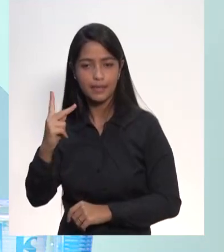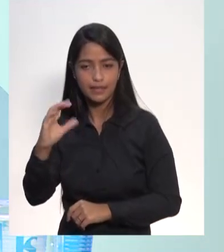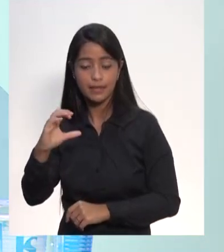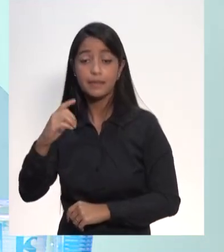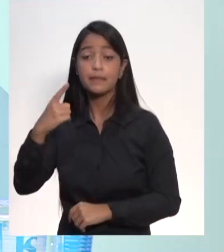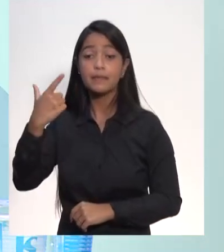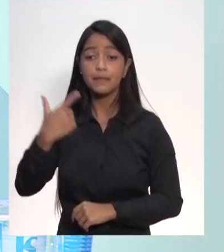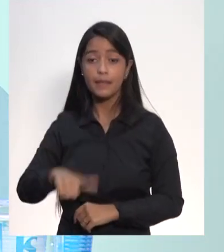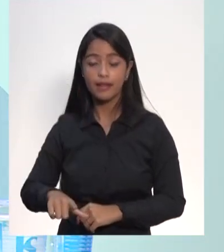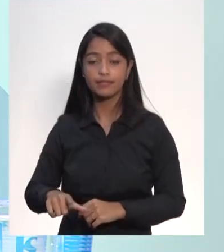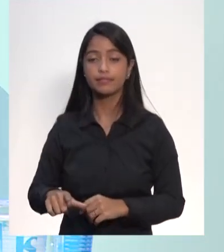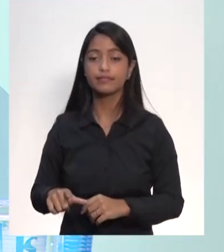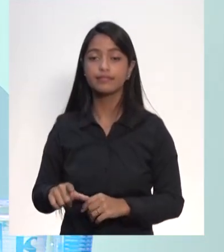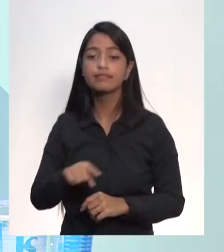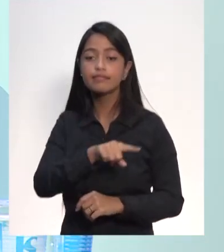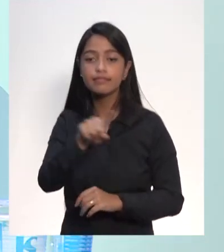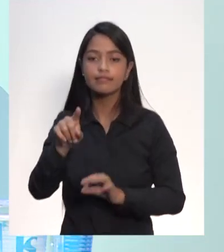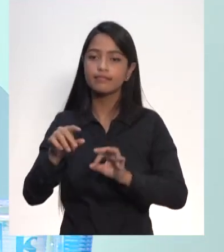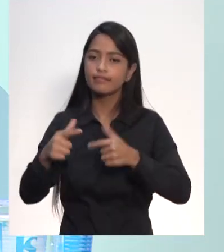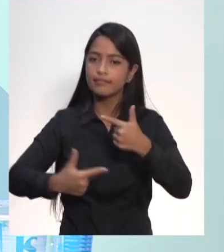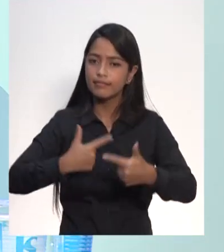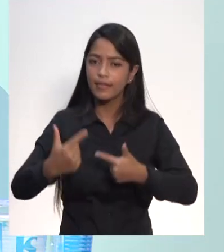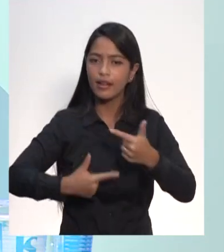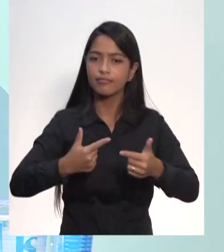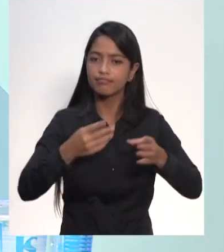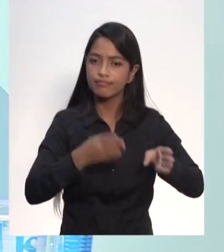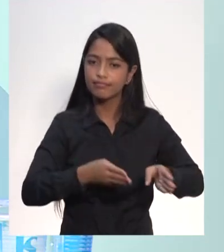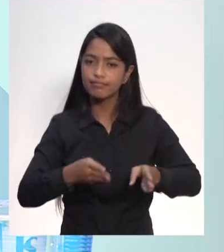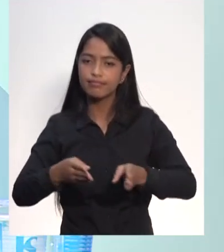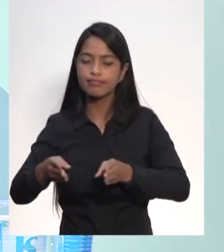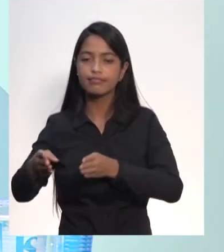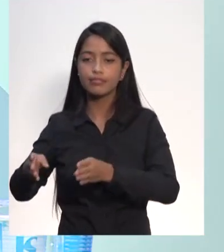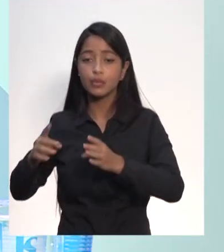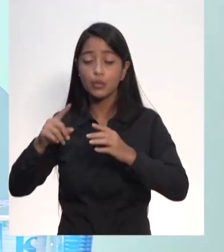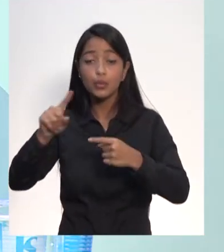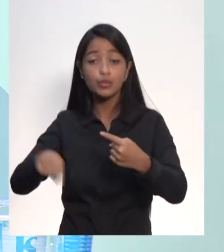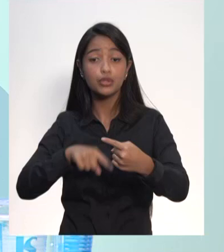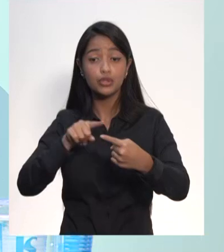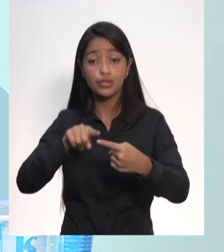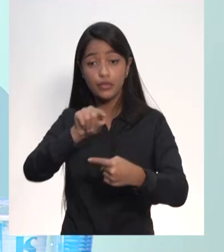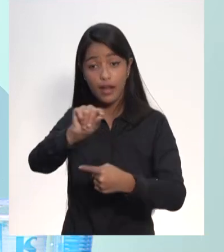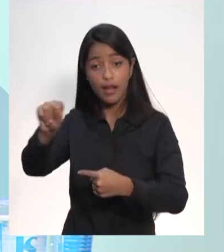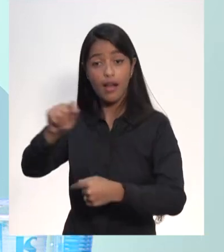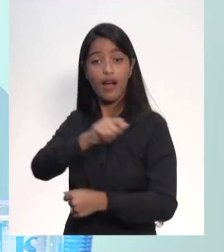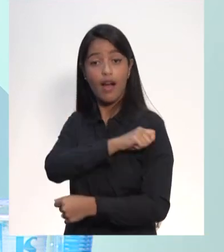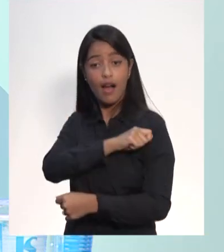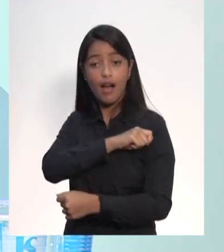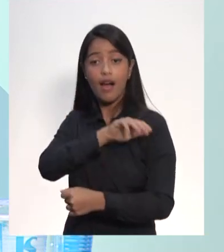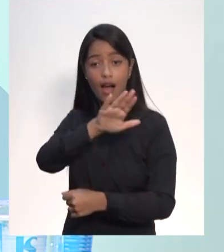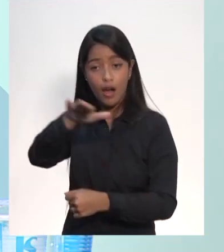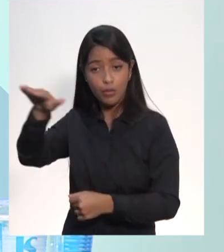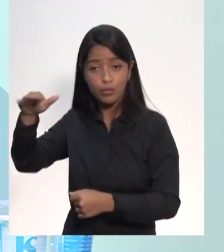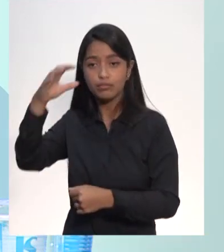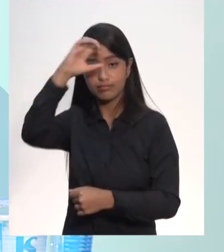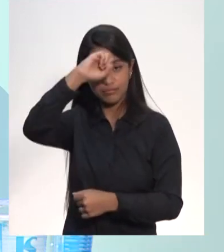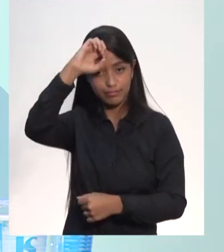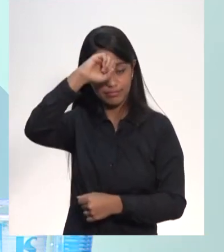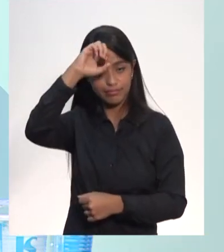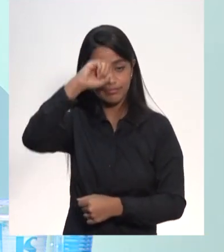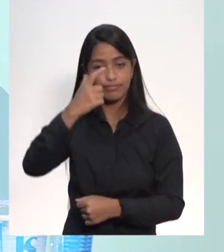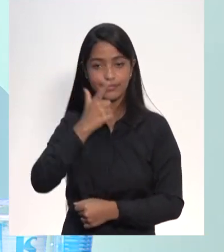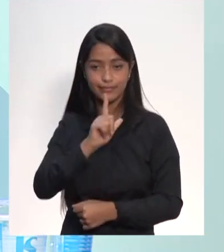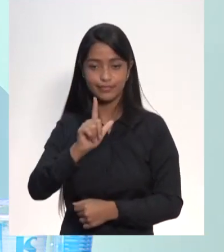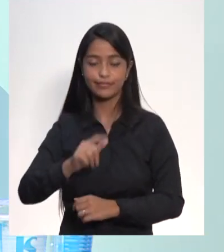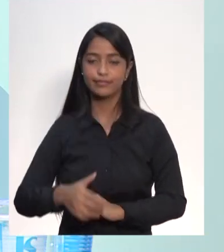relação a toda a organização do trabalho aí, visando a aprendizagem dos nossos alunos. O primeiro documento que eu cito aí na